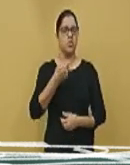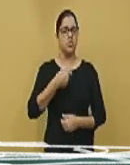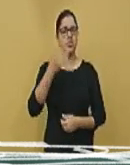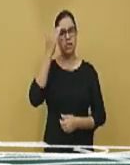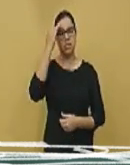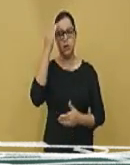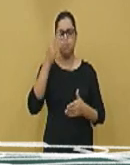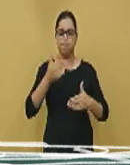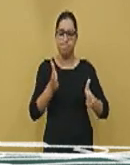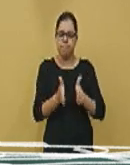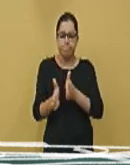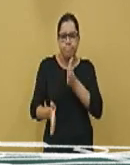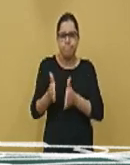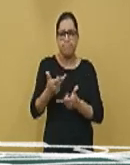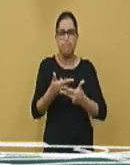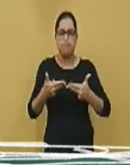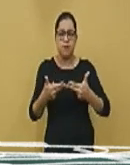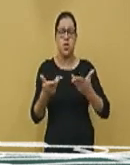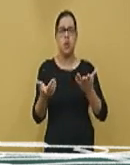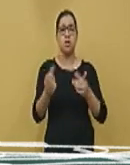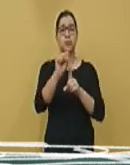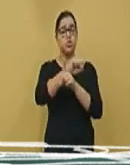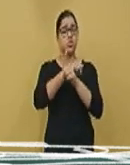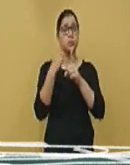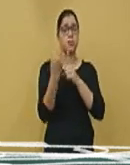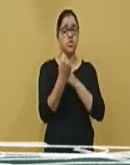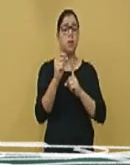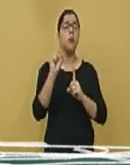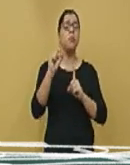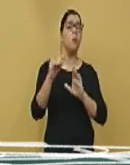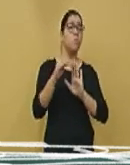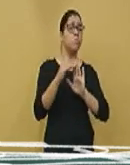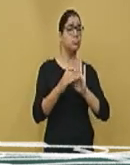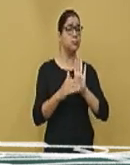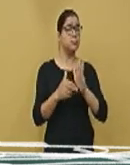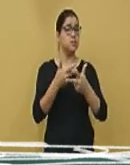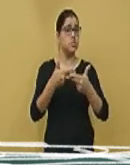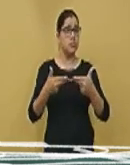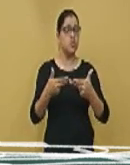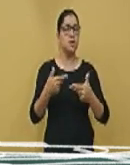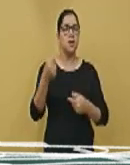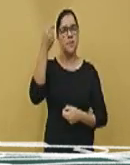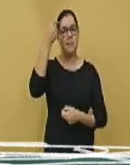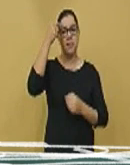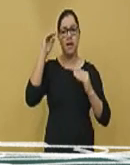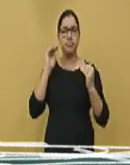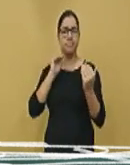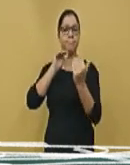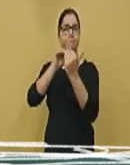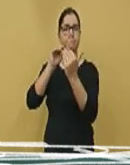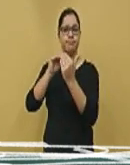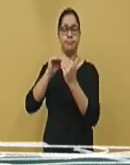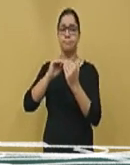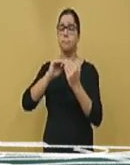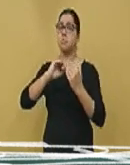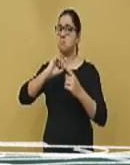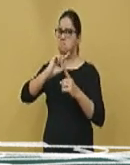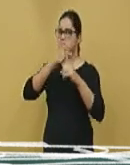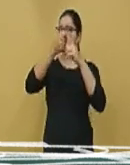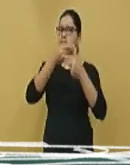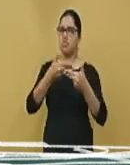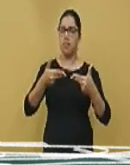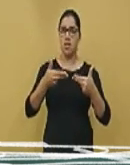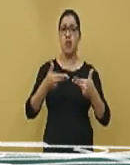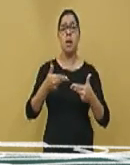processo para conseguir consolidar com esses atores sociais que pensam da mesma forma, positivamente, para